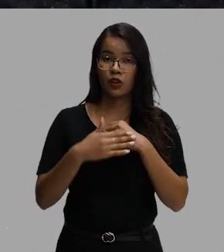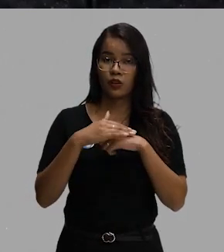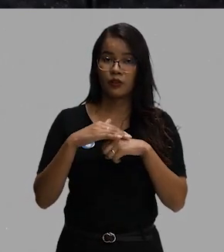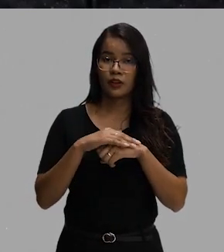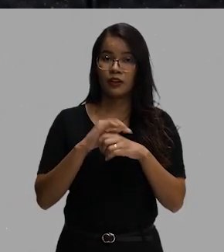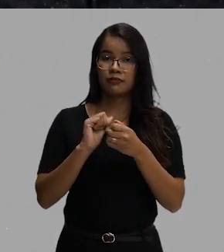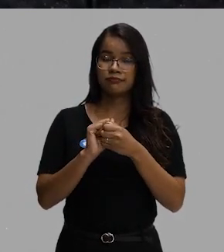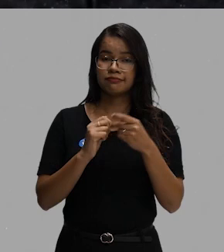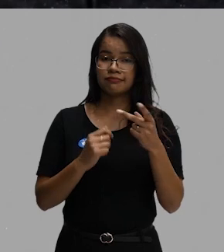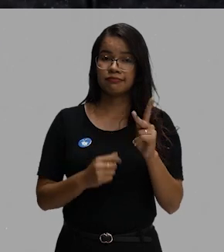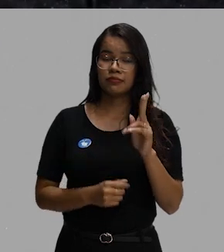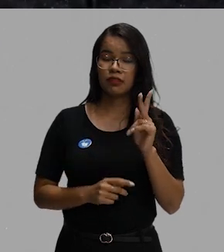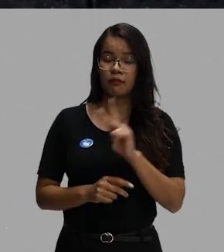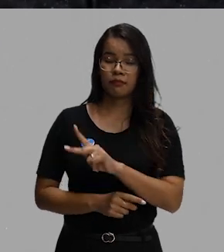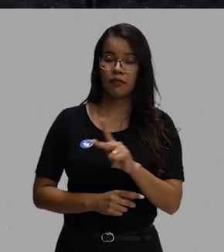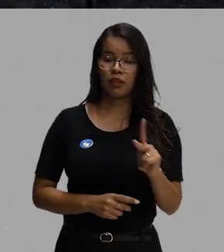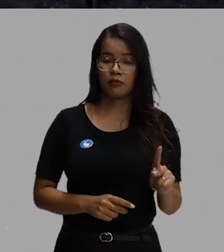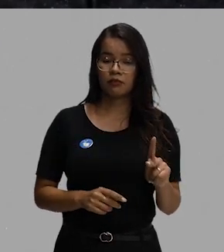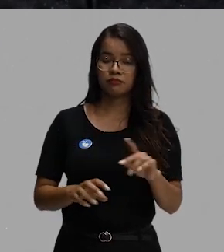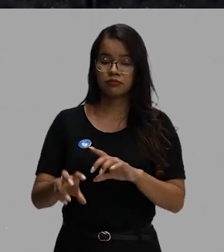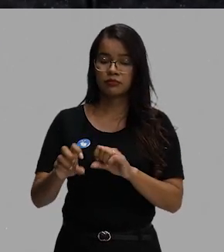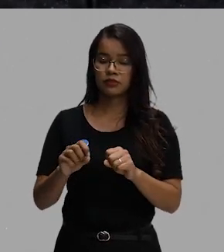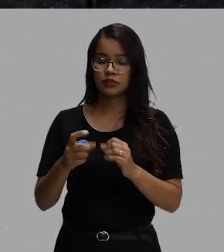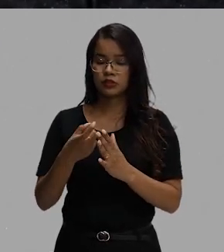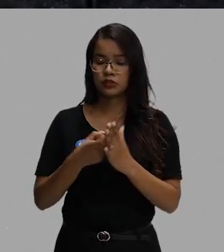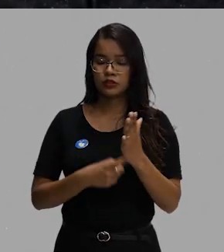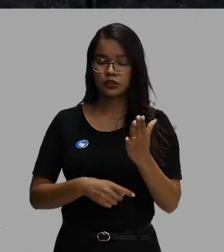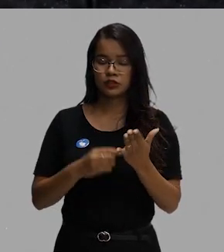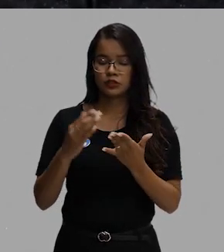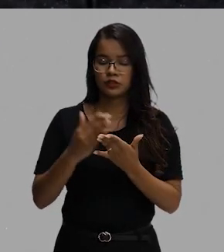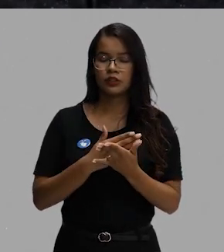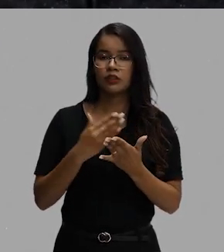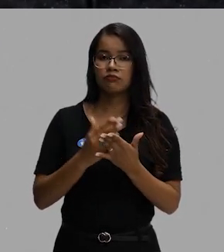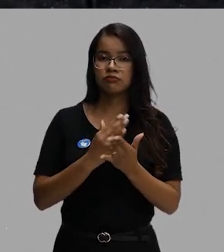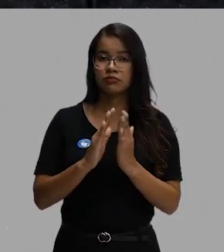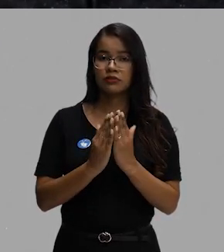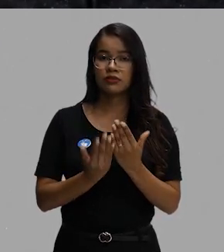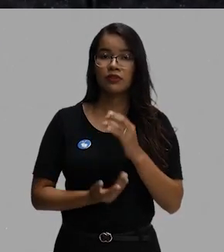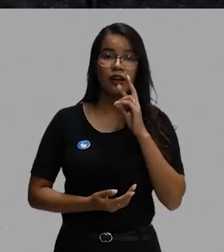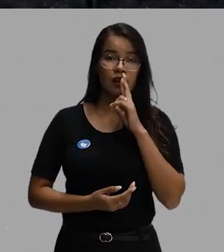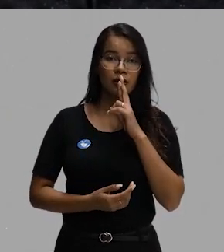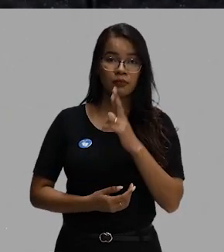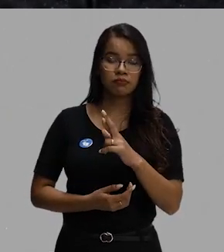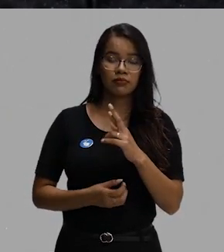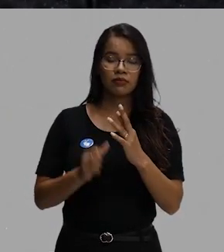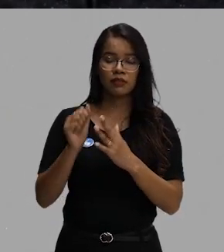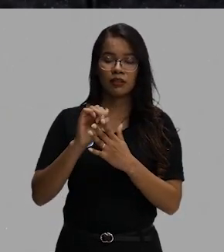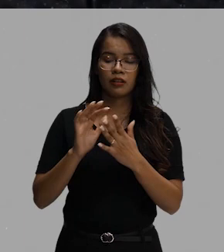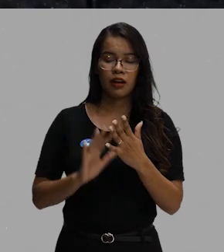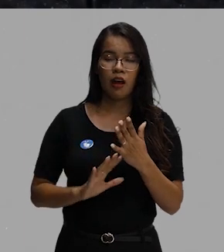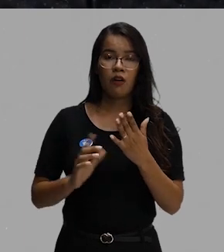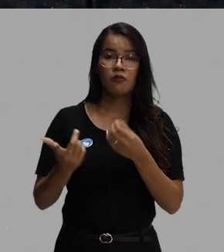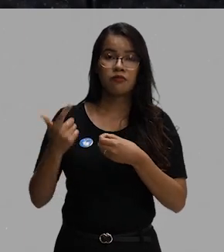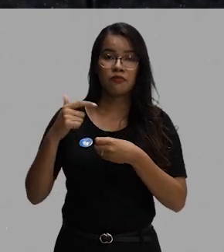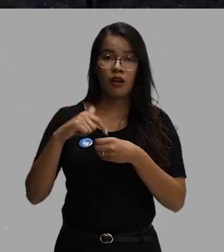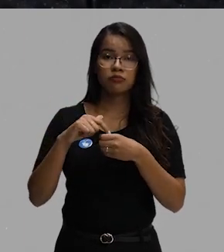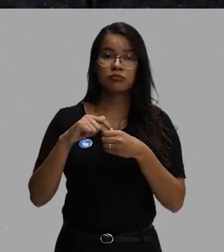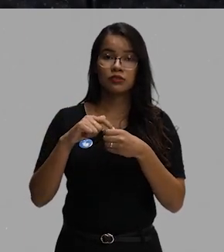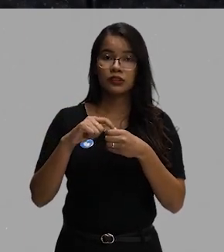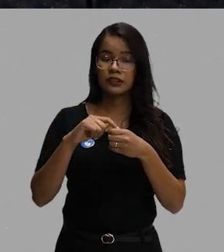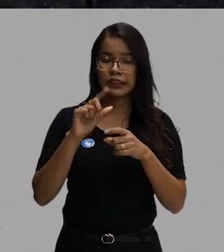o seu professor, busque no seu livro texto, responda aos exercícios, volte nessa videoaula que ficou